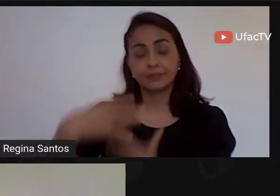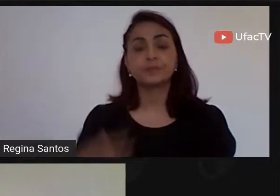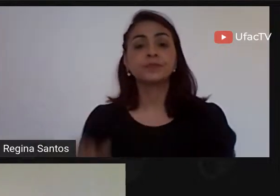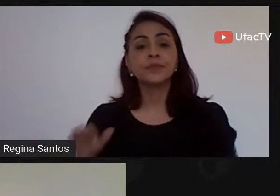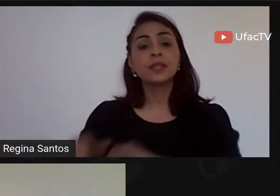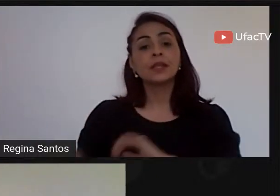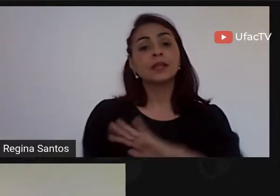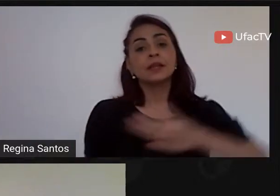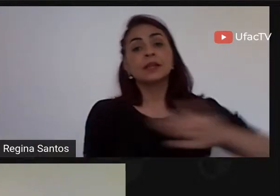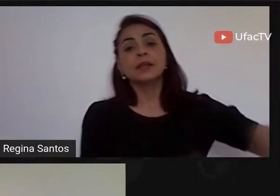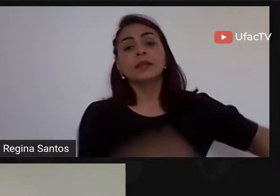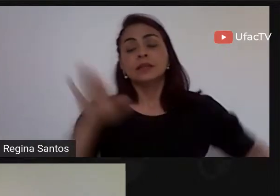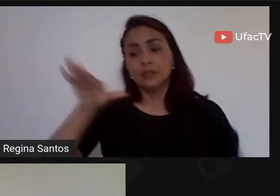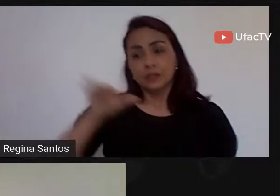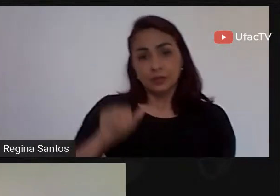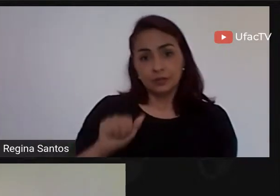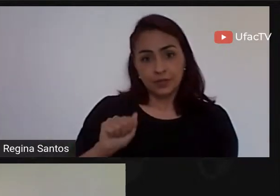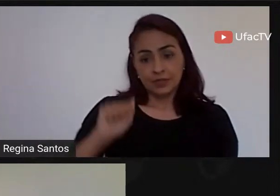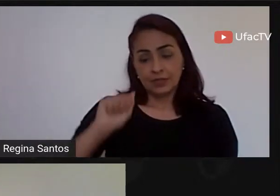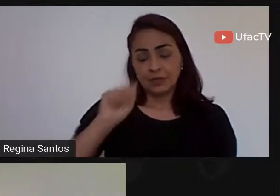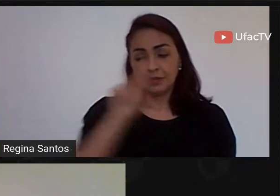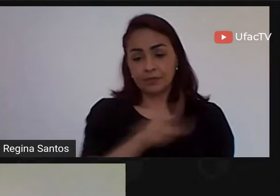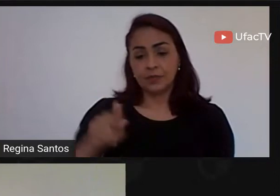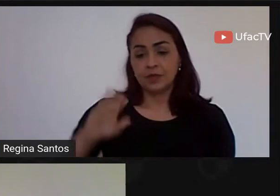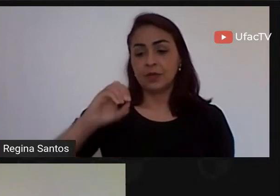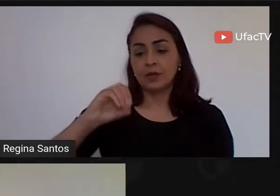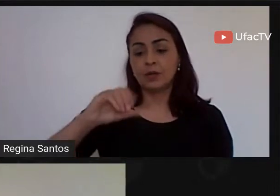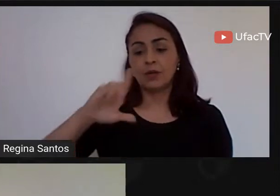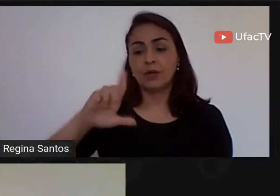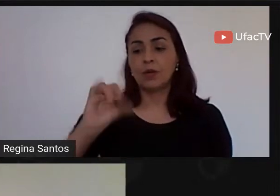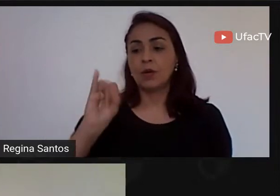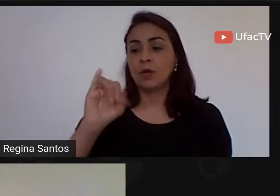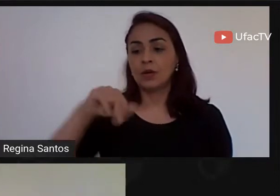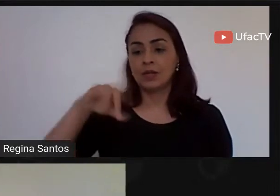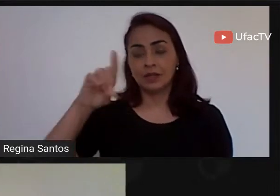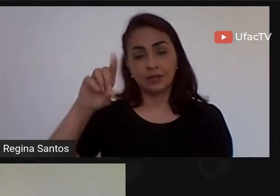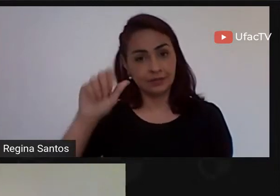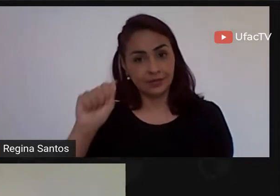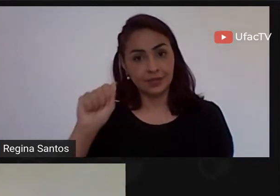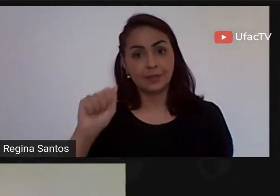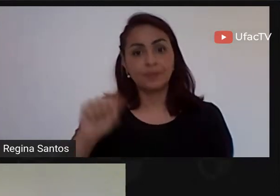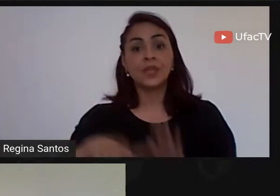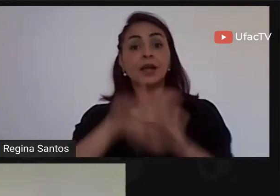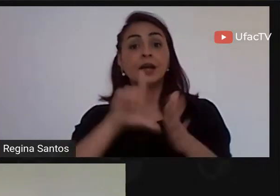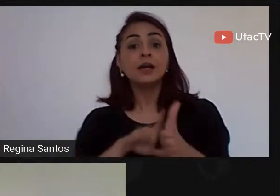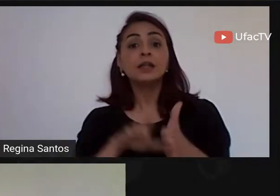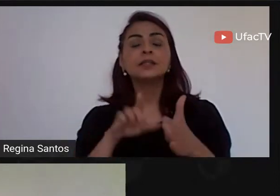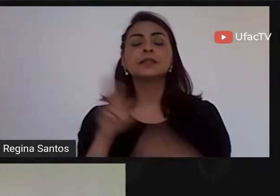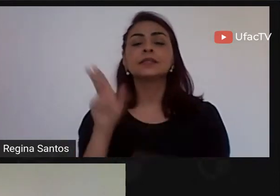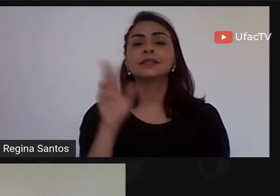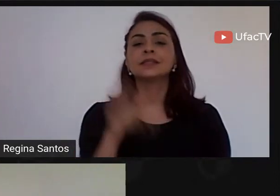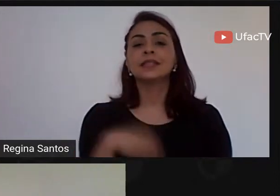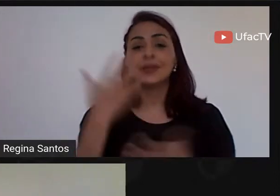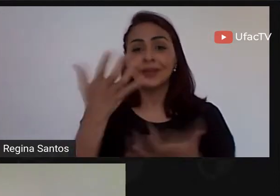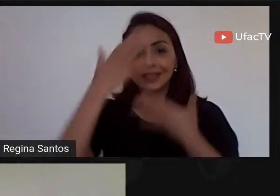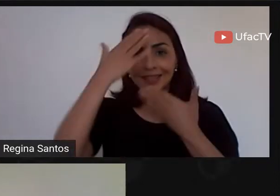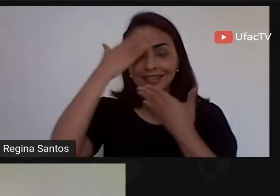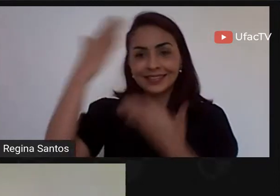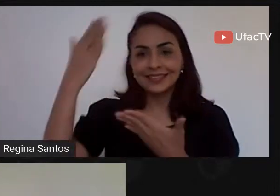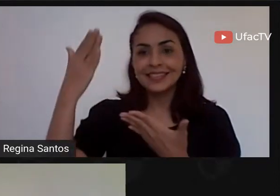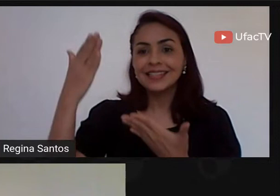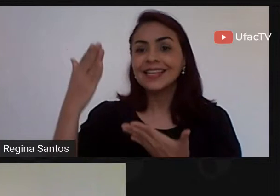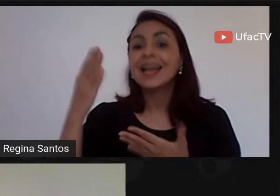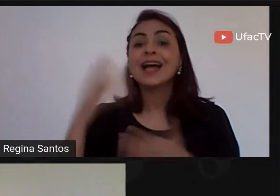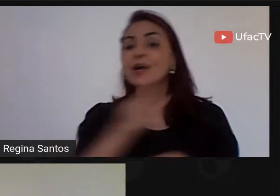comentário da professora Gabriela, já agradecendo todos os professores que participaram, todos os dissentes, os ex-alunos,